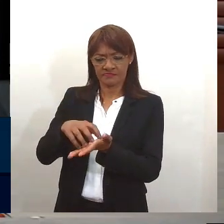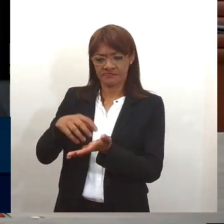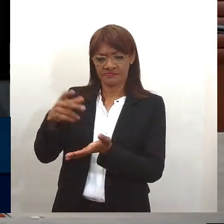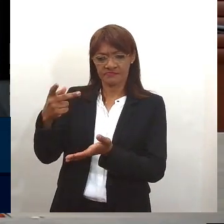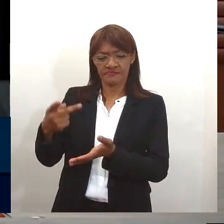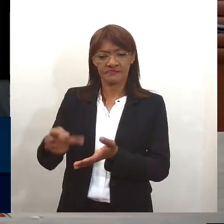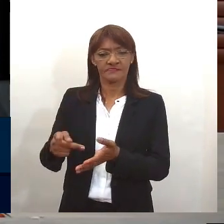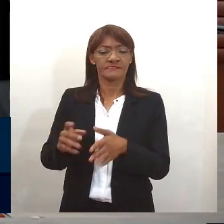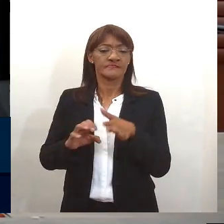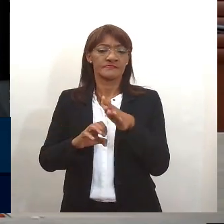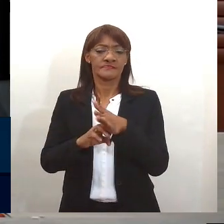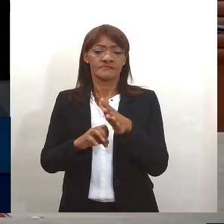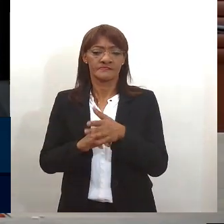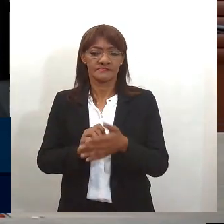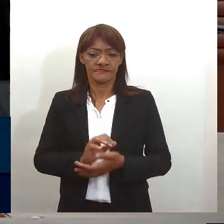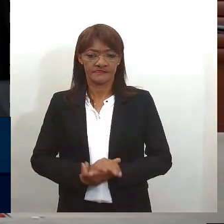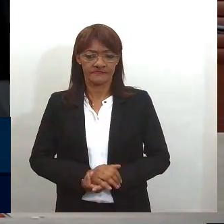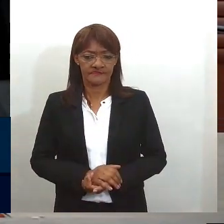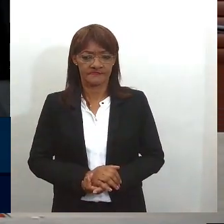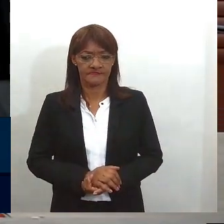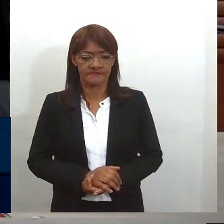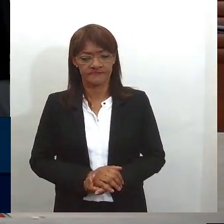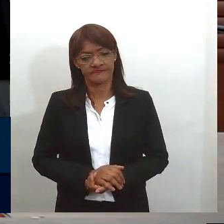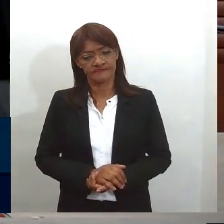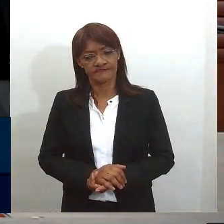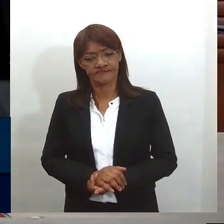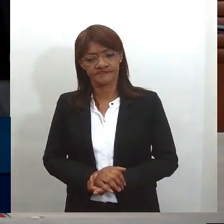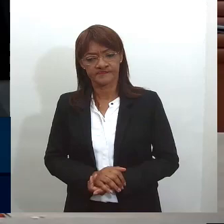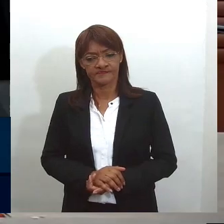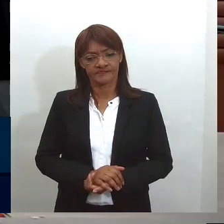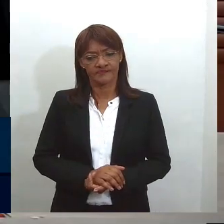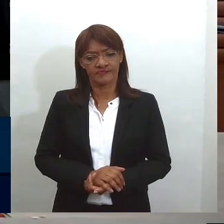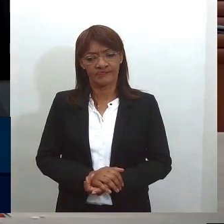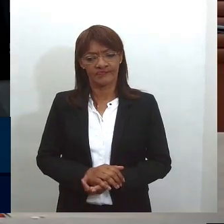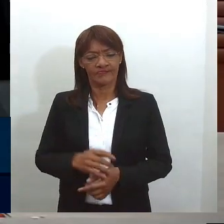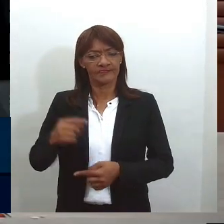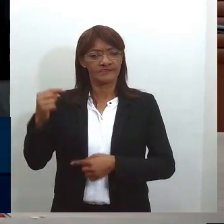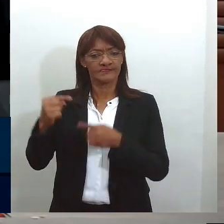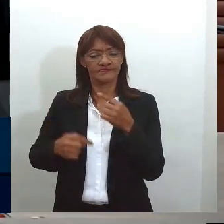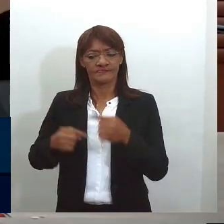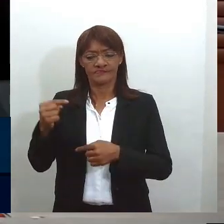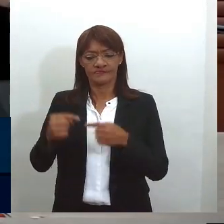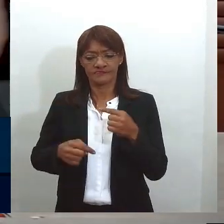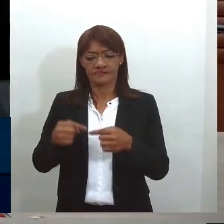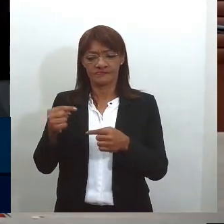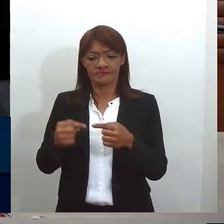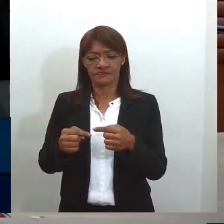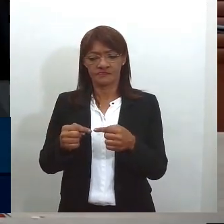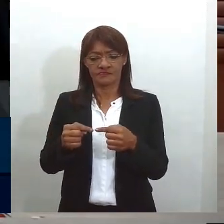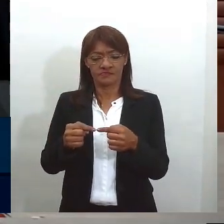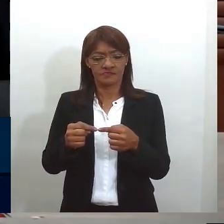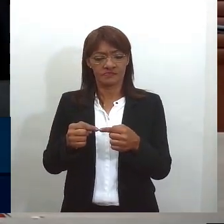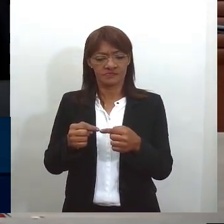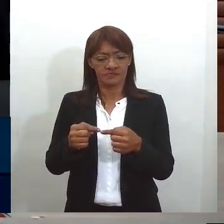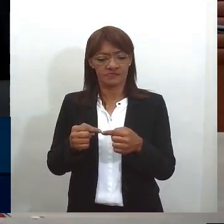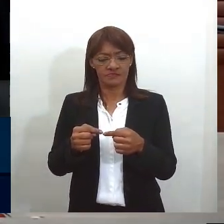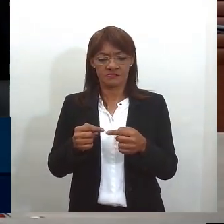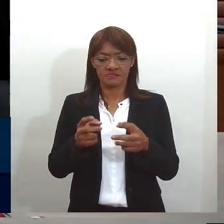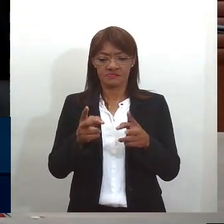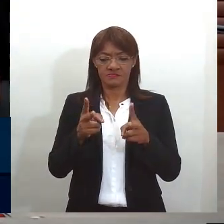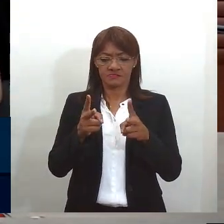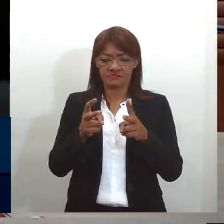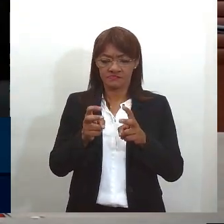vai discutir, vai perceber a população em geral, principalmente